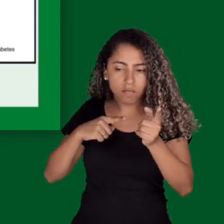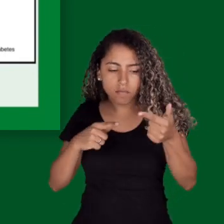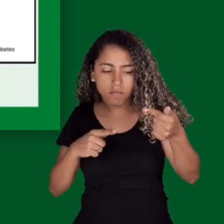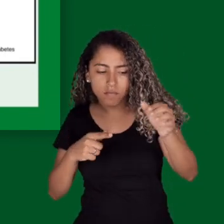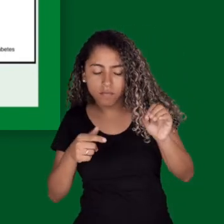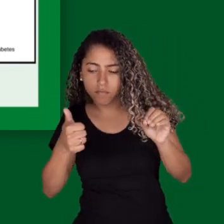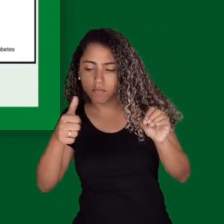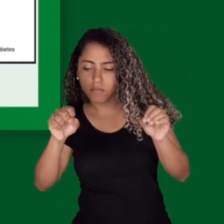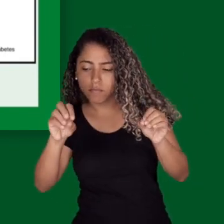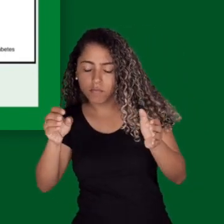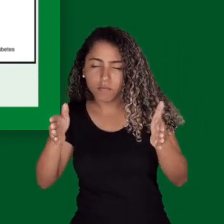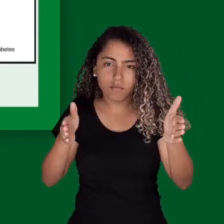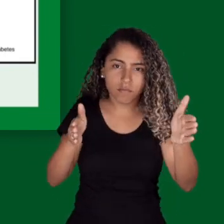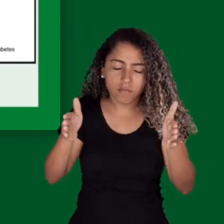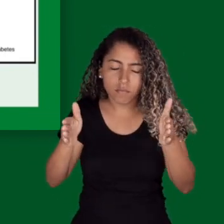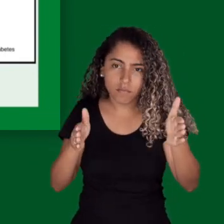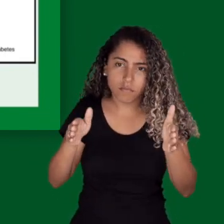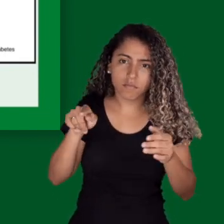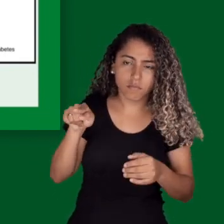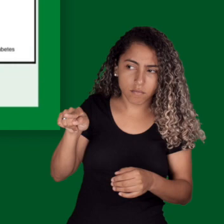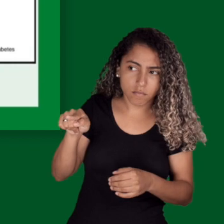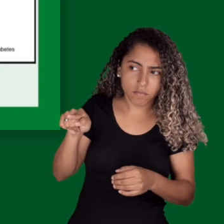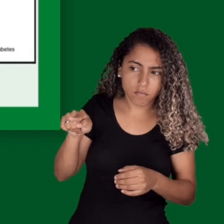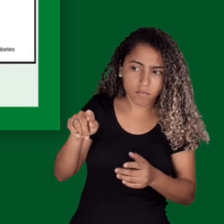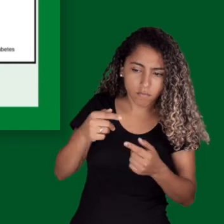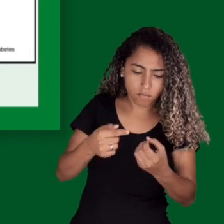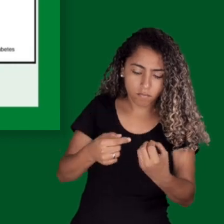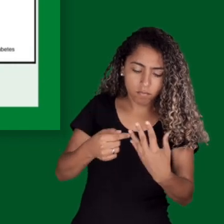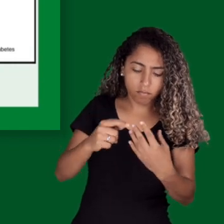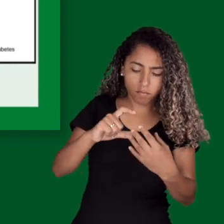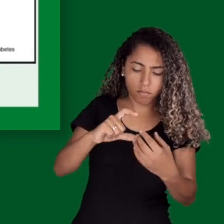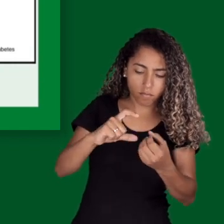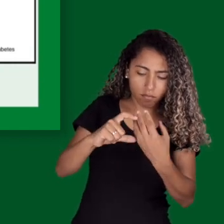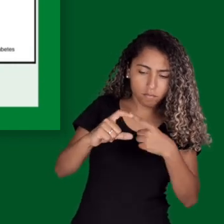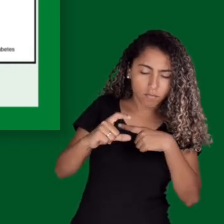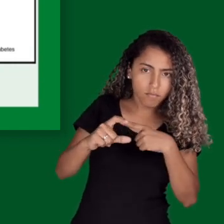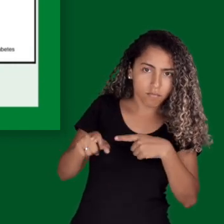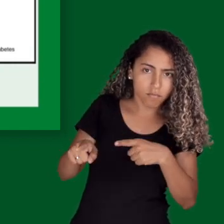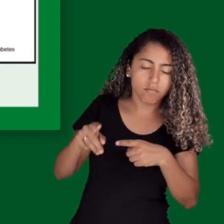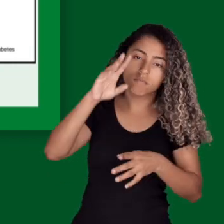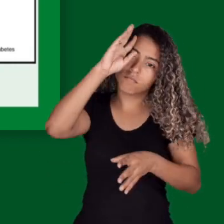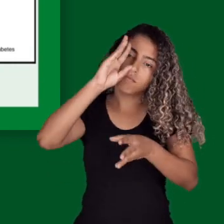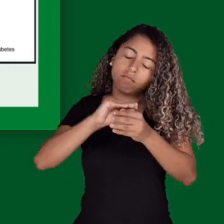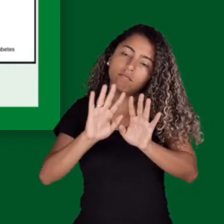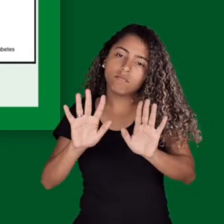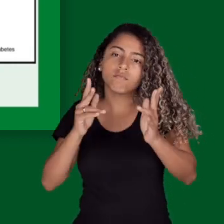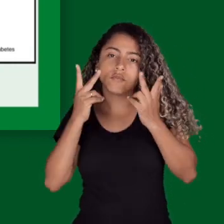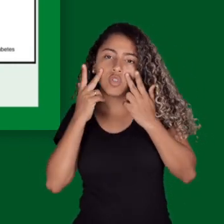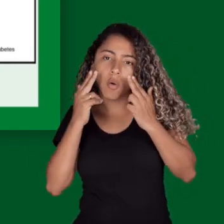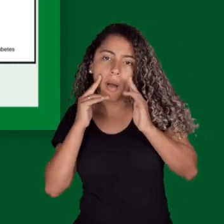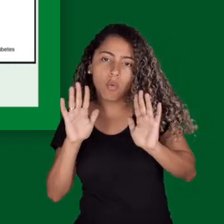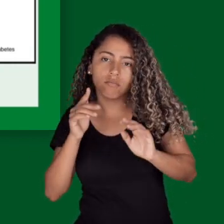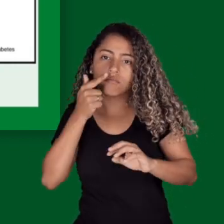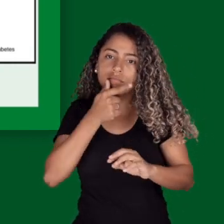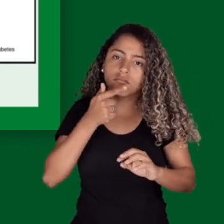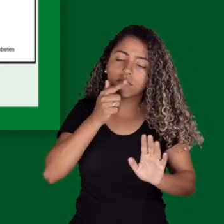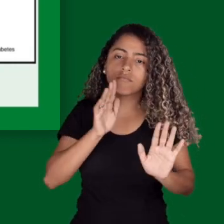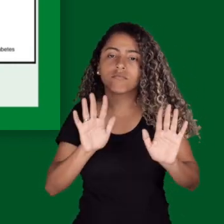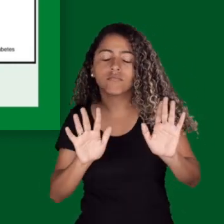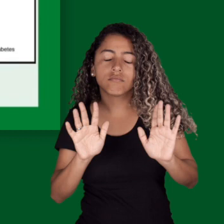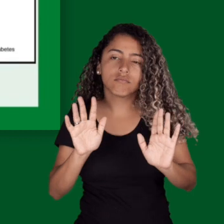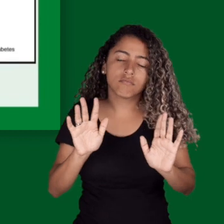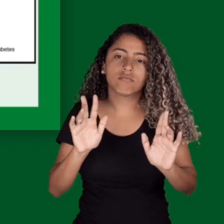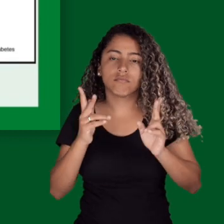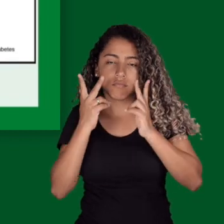e essa glicemia está dentro dessa faixa-alvo, 70 a 180, a gente pode considerar que está numa